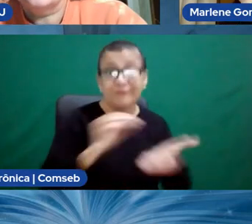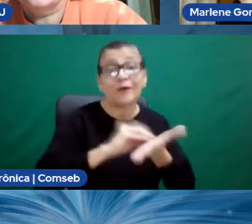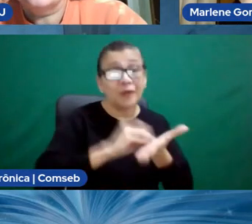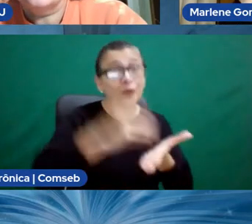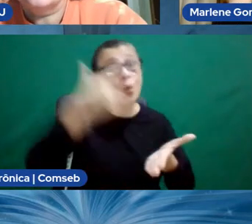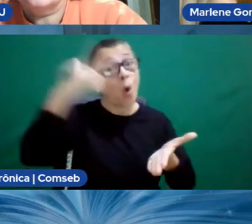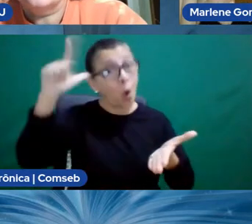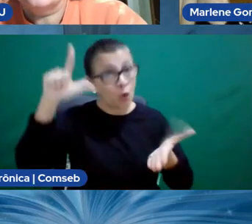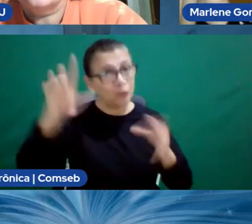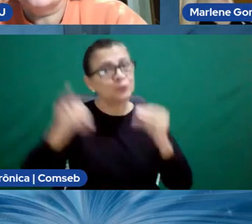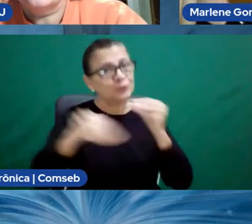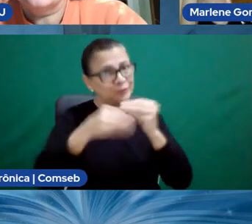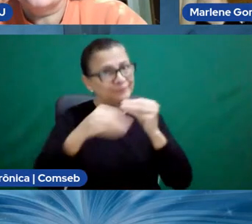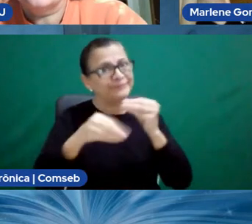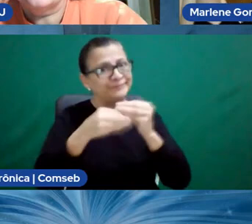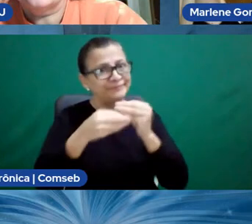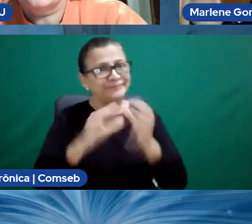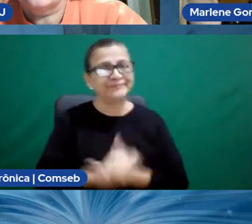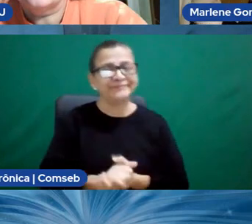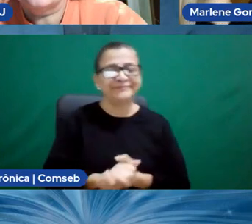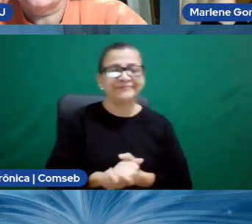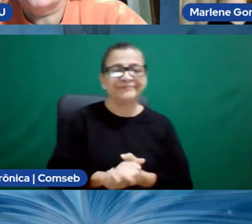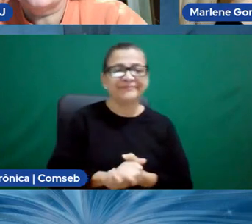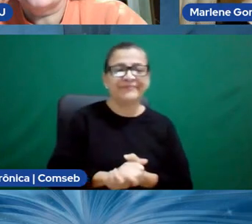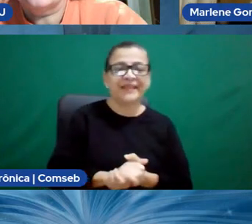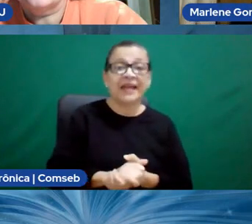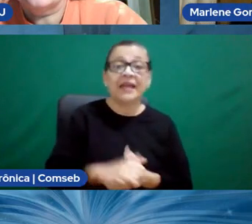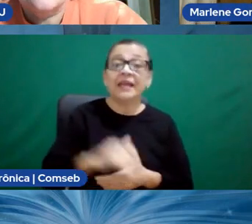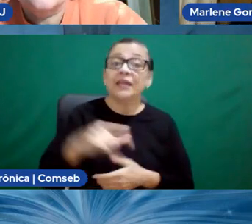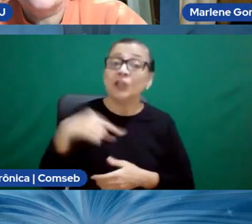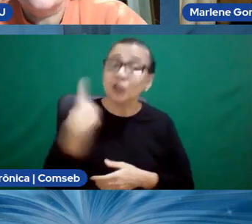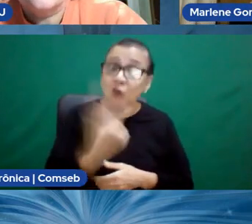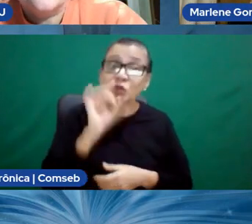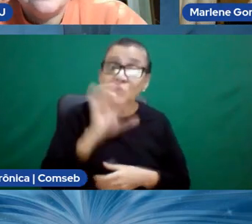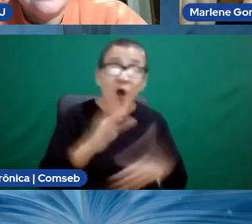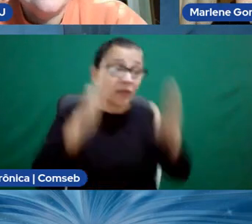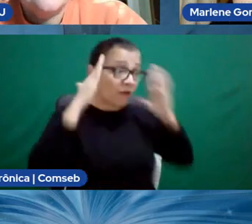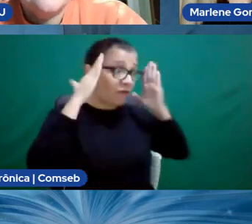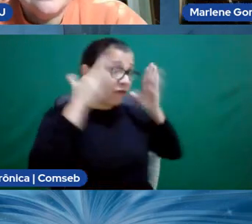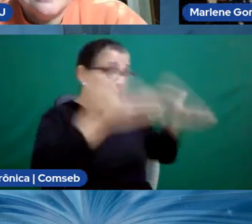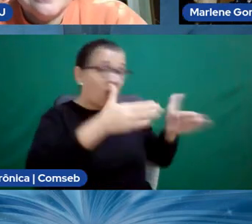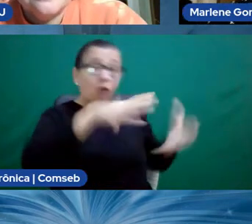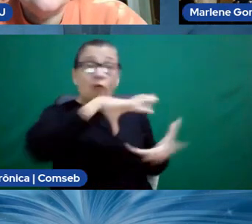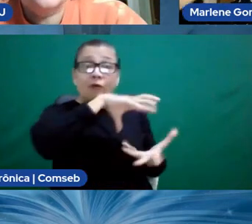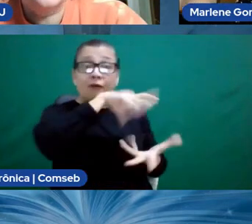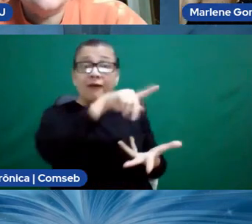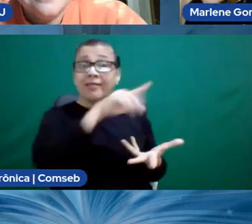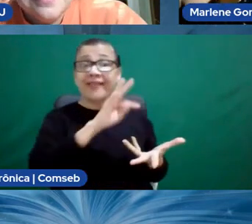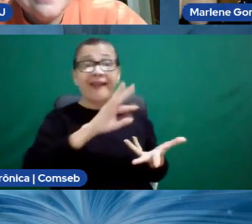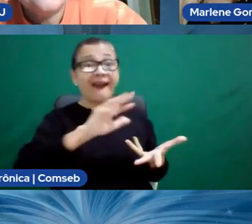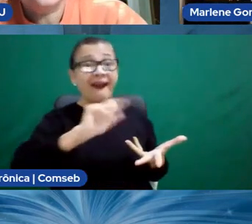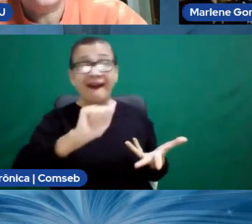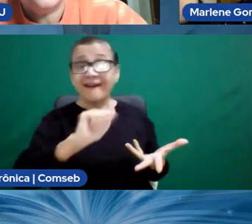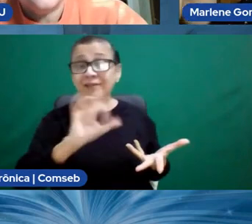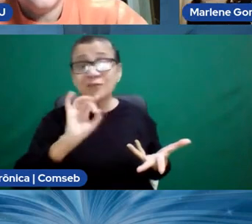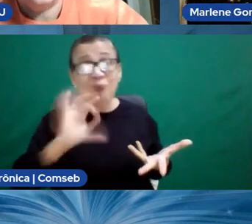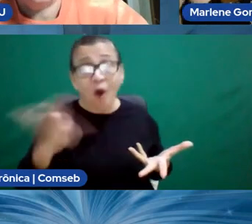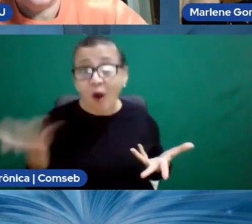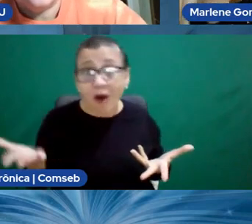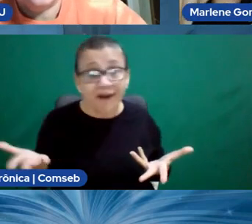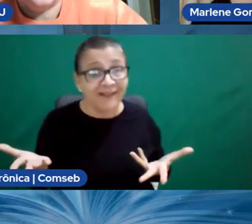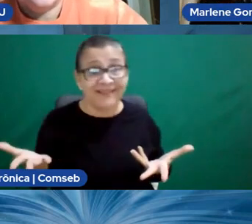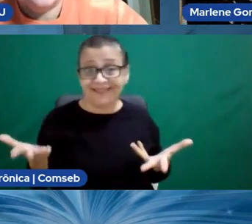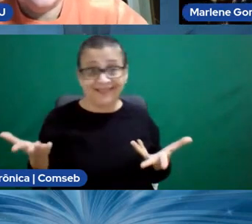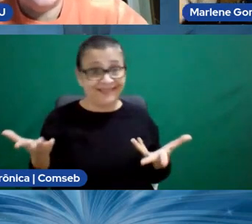bem. E nos restringimos ao planeta Terra, né, Carlos? Quer dizer, também, Marlene. A gente